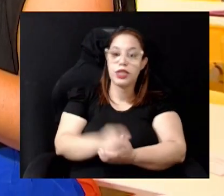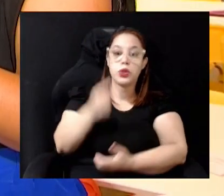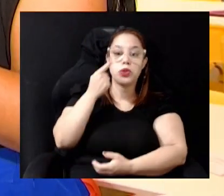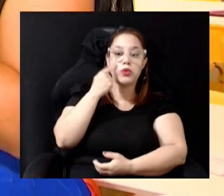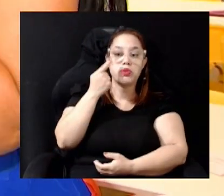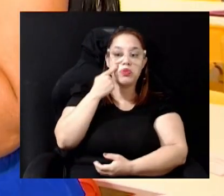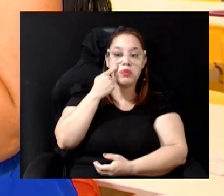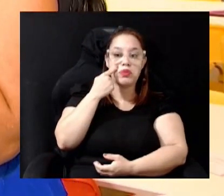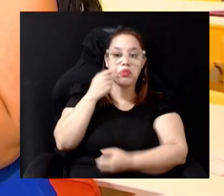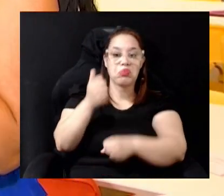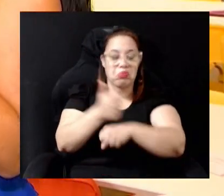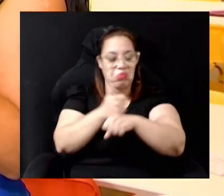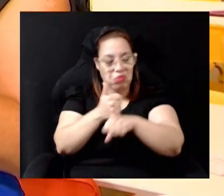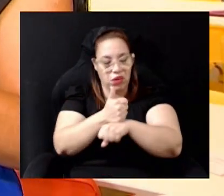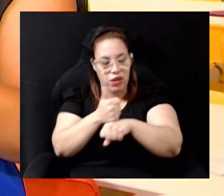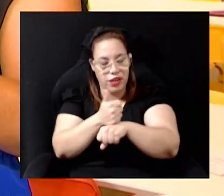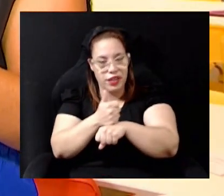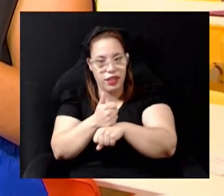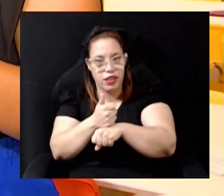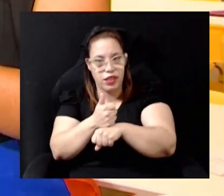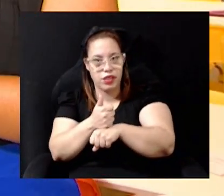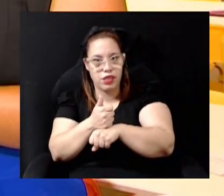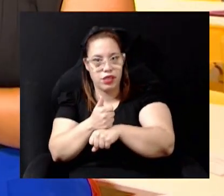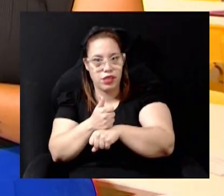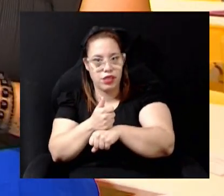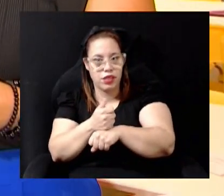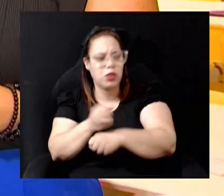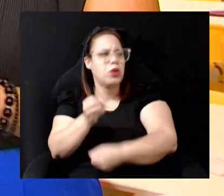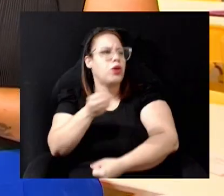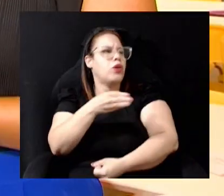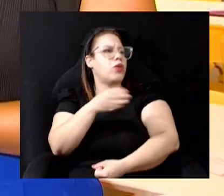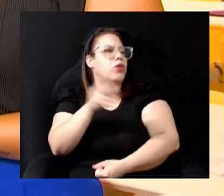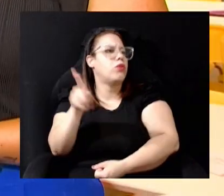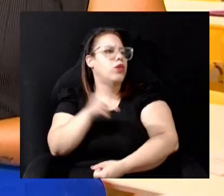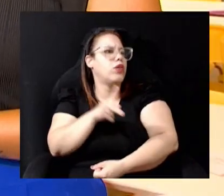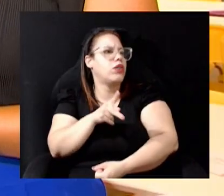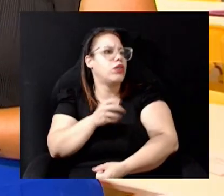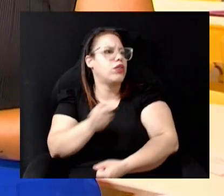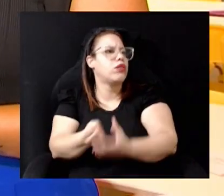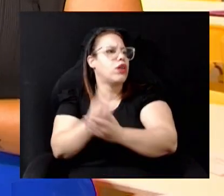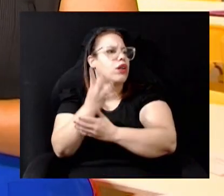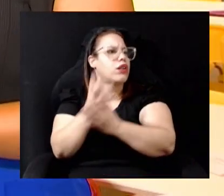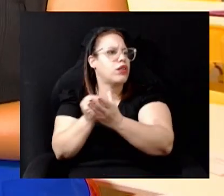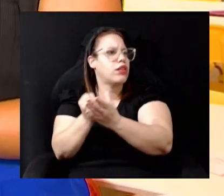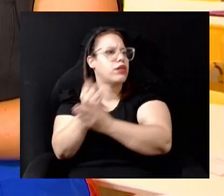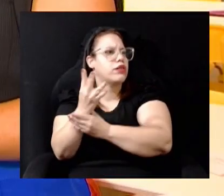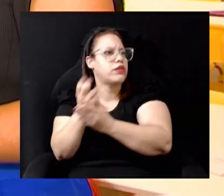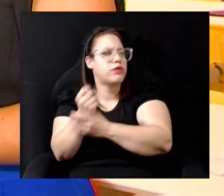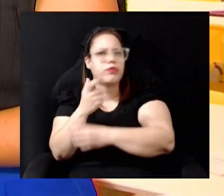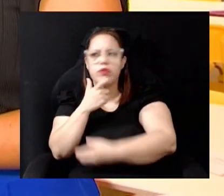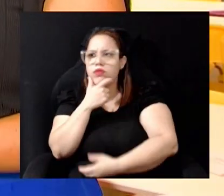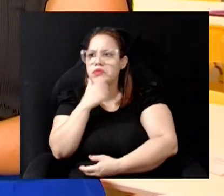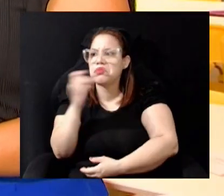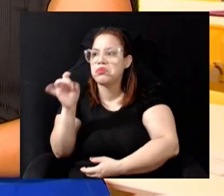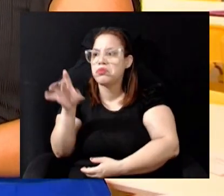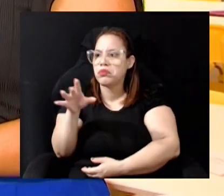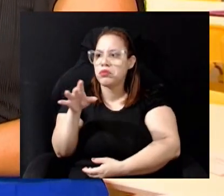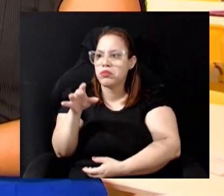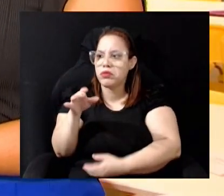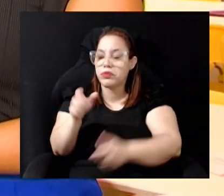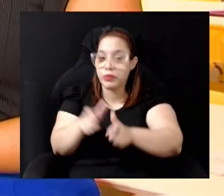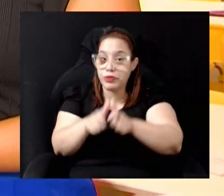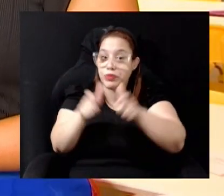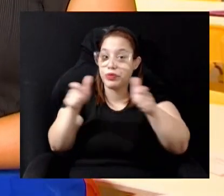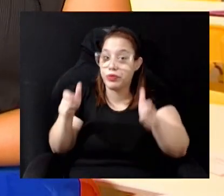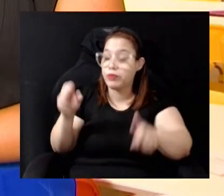profissão, vamos colocar uma aspas, dizer que ela é nova, professor, está surgindo aí e é algo que só tem aí um crescimento, né? Sim,